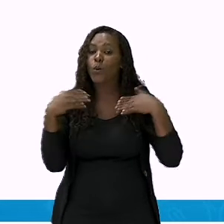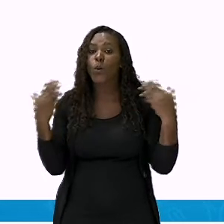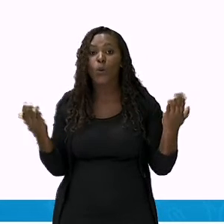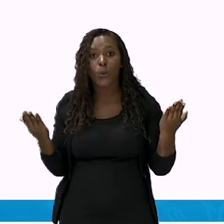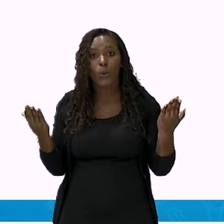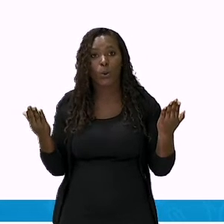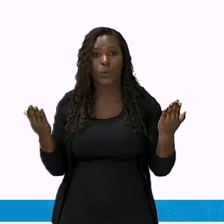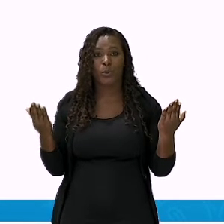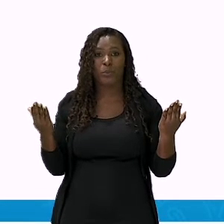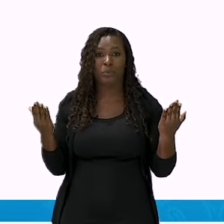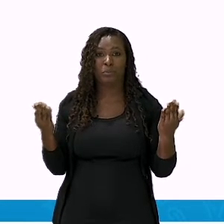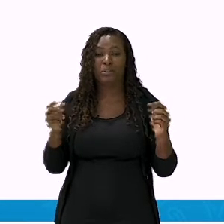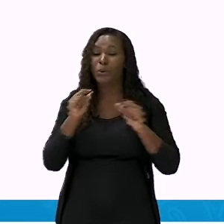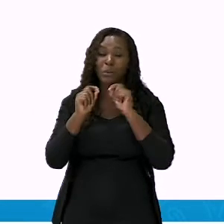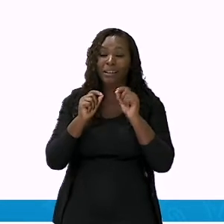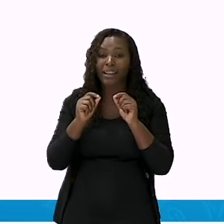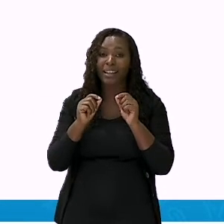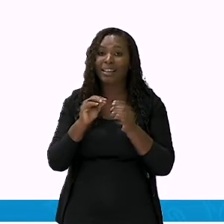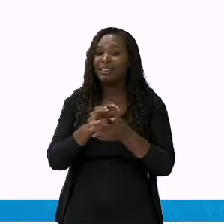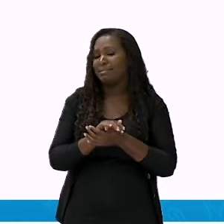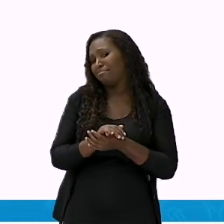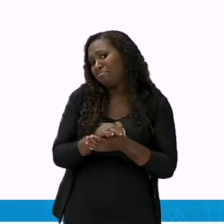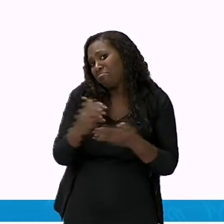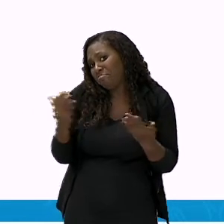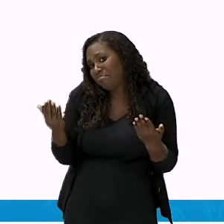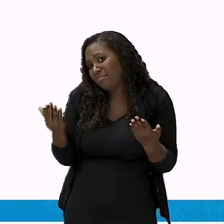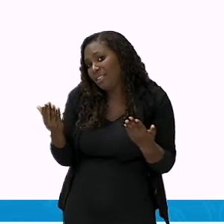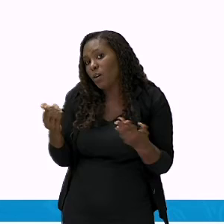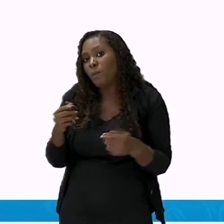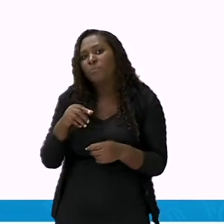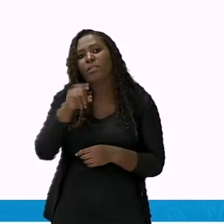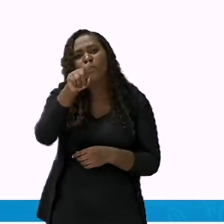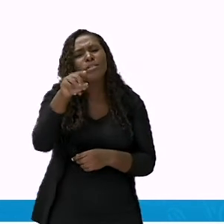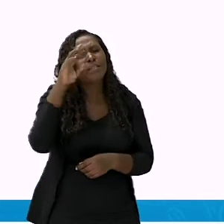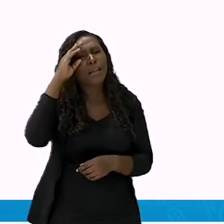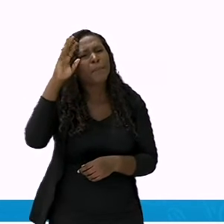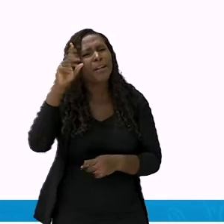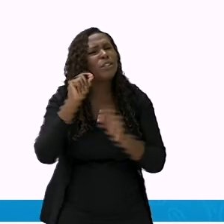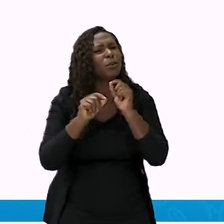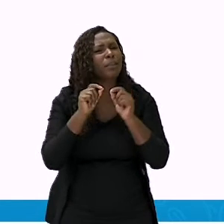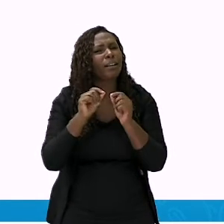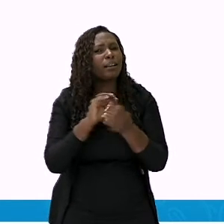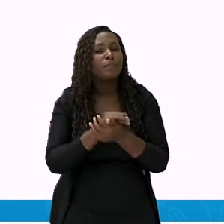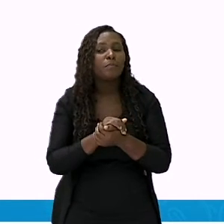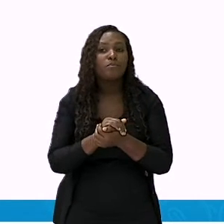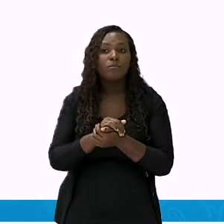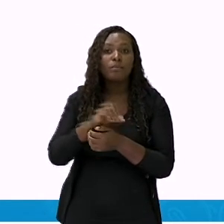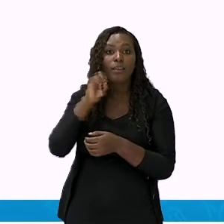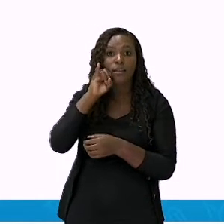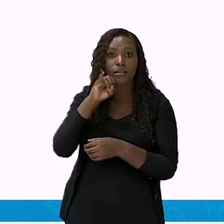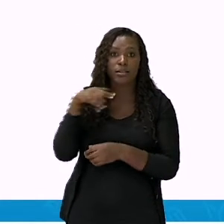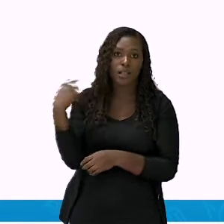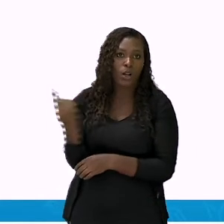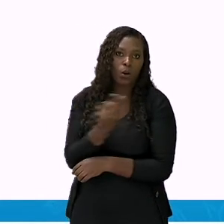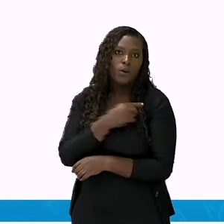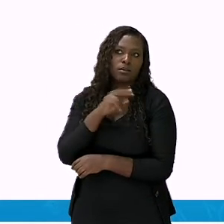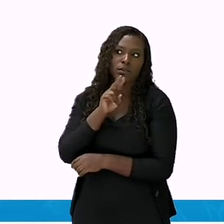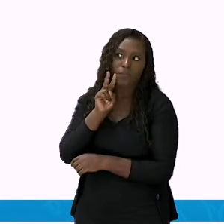seja? Quando nós olhamos o quadro, nós temos que olhar ele todo, toda a sua extensão. Então,